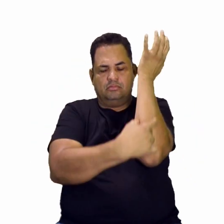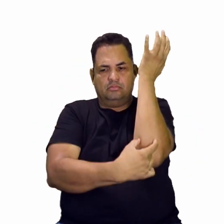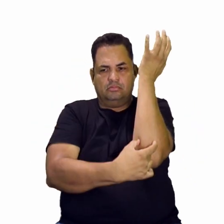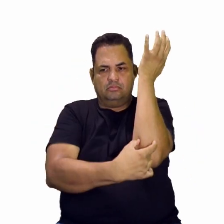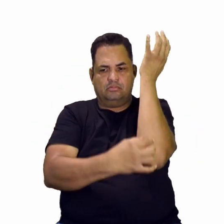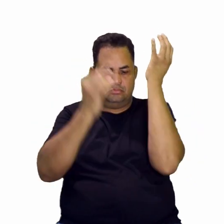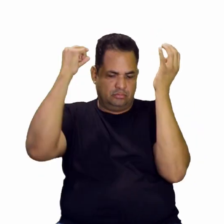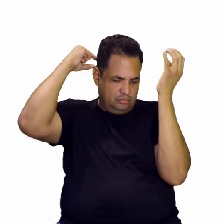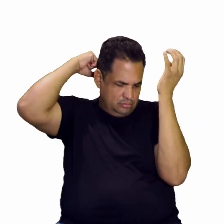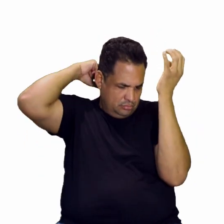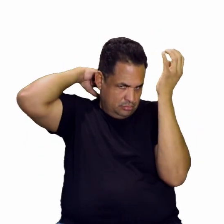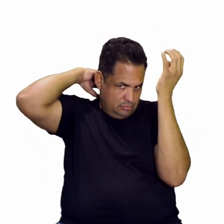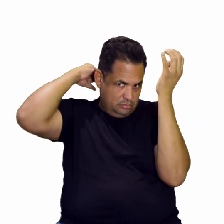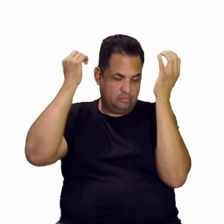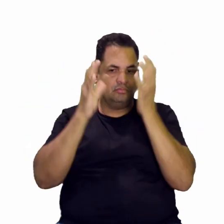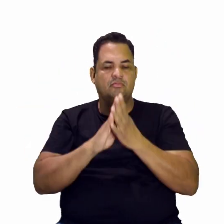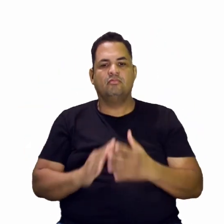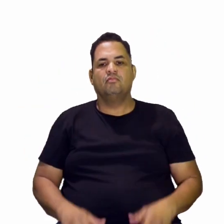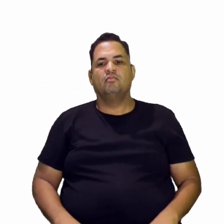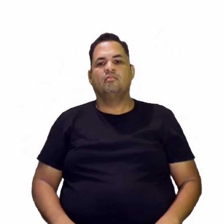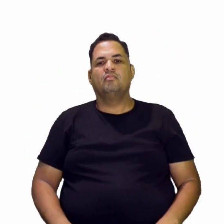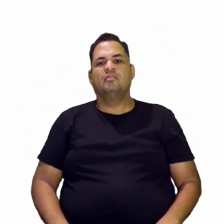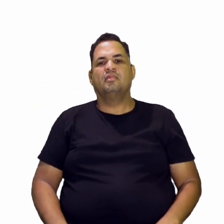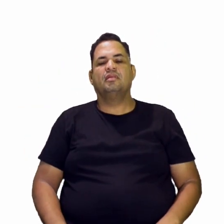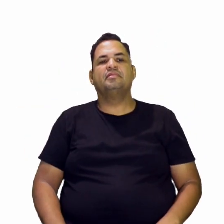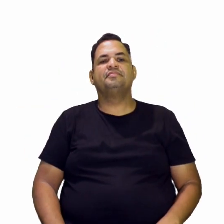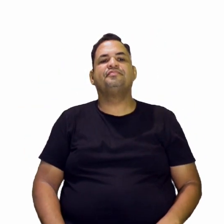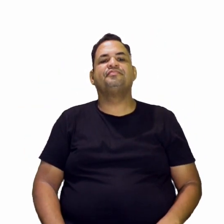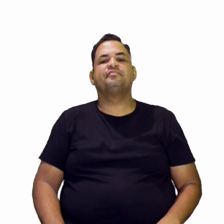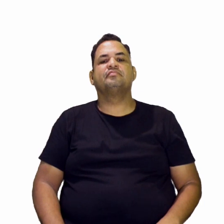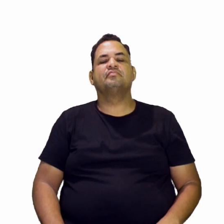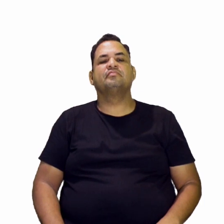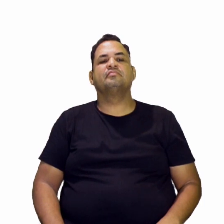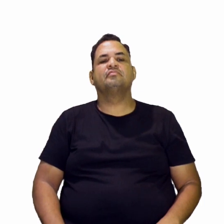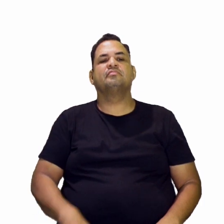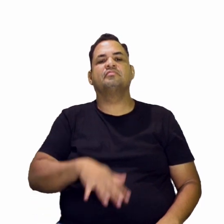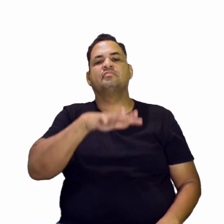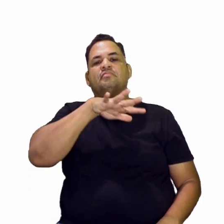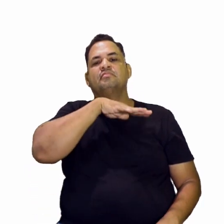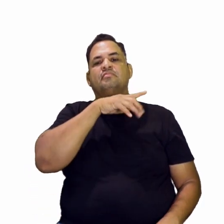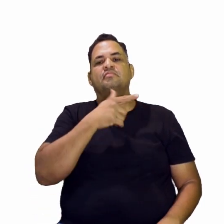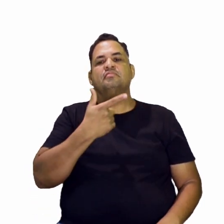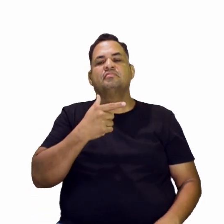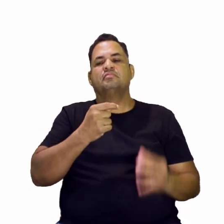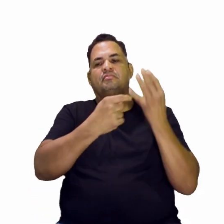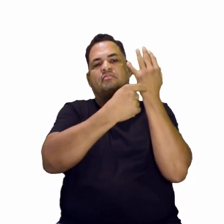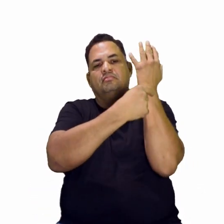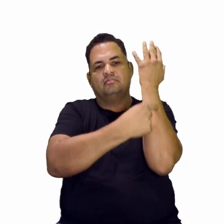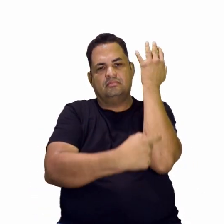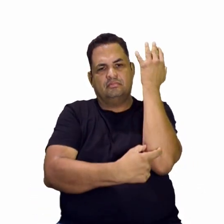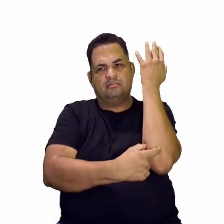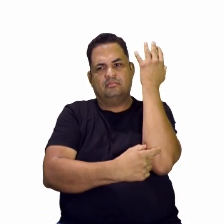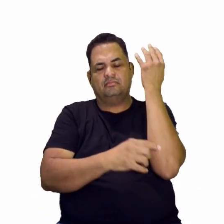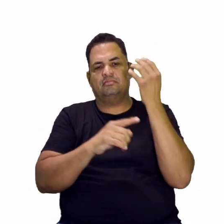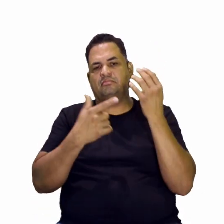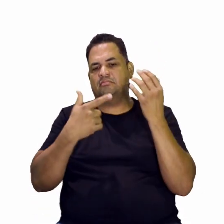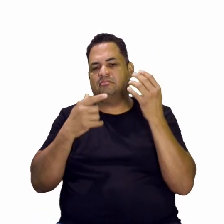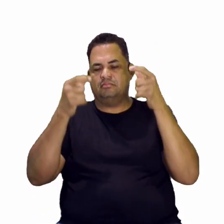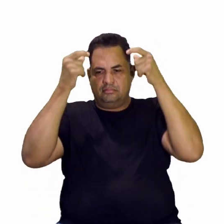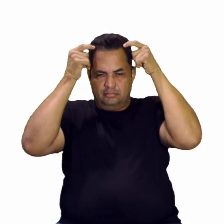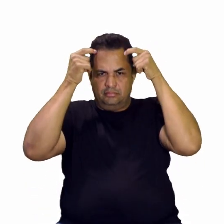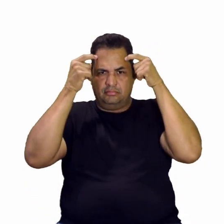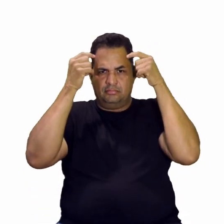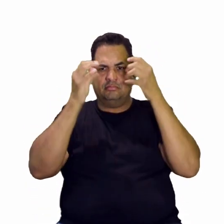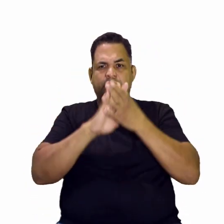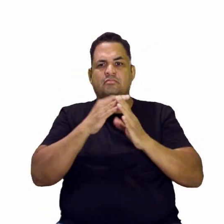coluna vertebral aí, tá? Vamos seguindo. Os animais que não possuem coluna vertebral nem